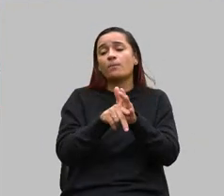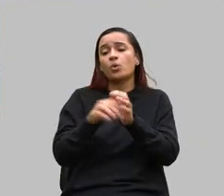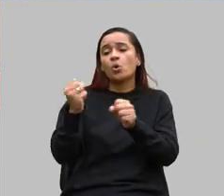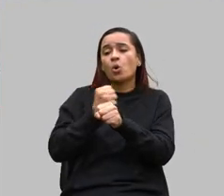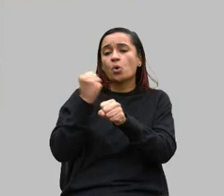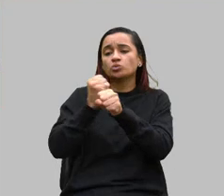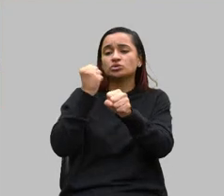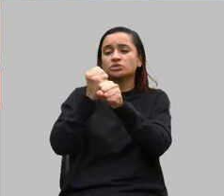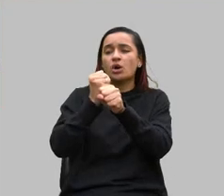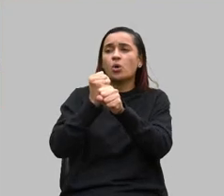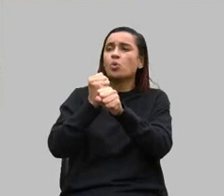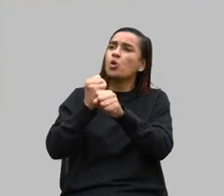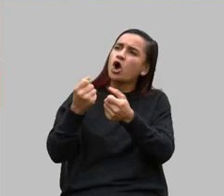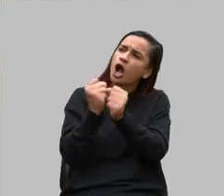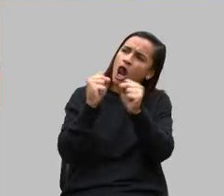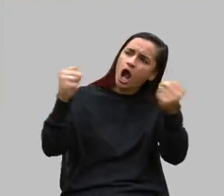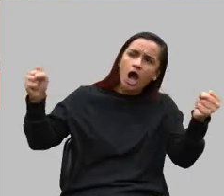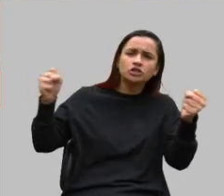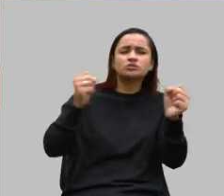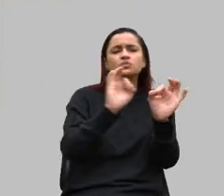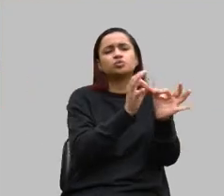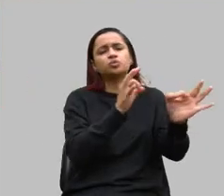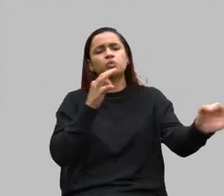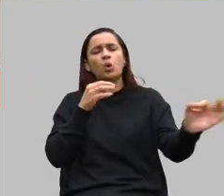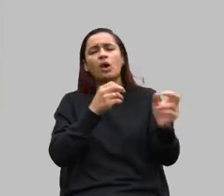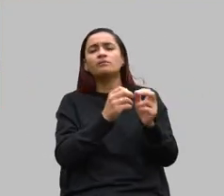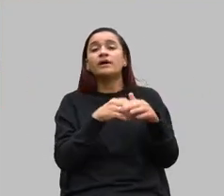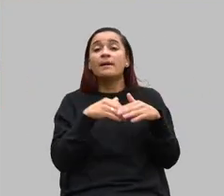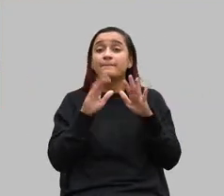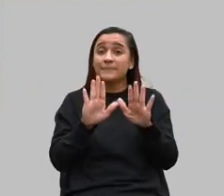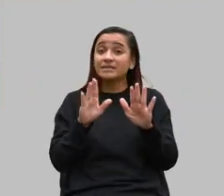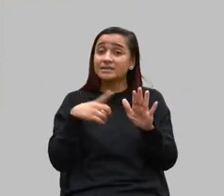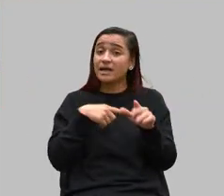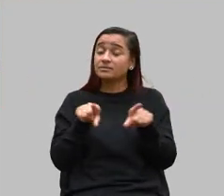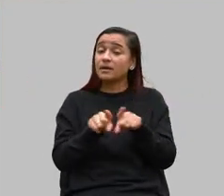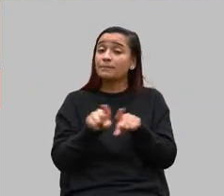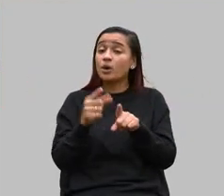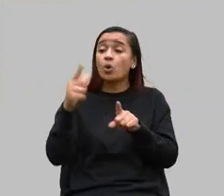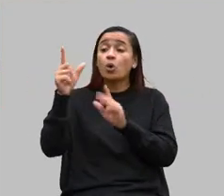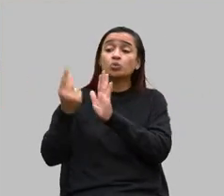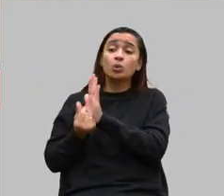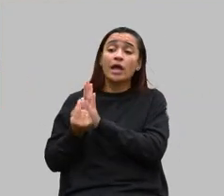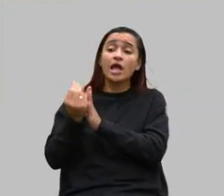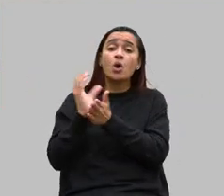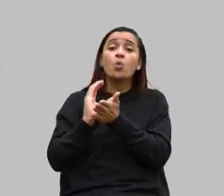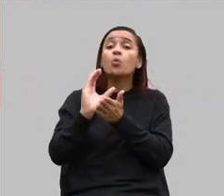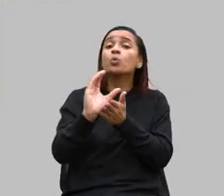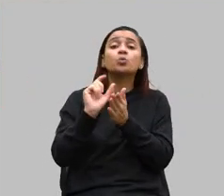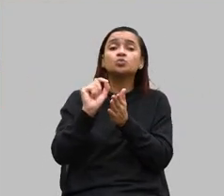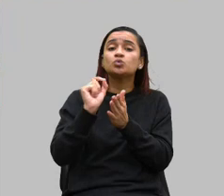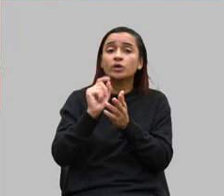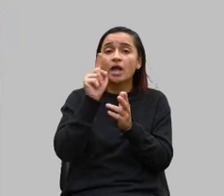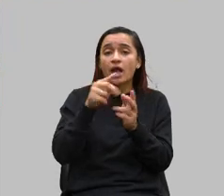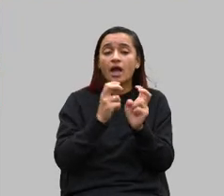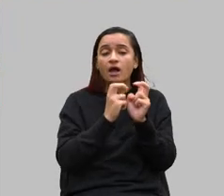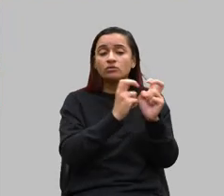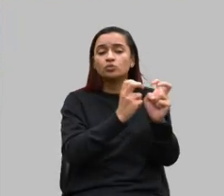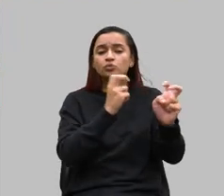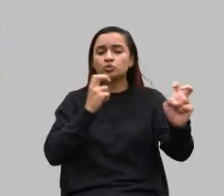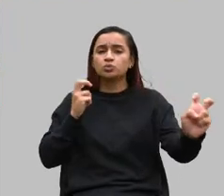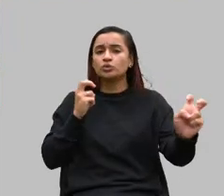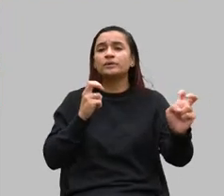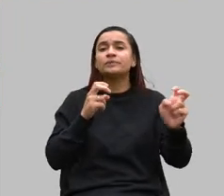corredores mas nós temos um outro recurso né que é das linhas e de bitola